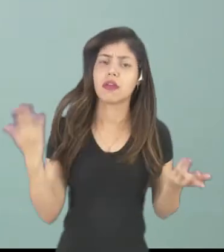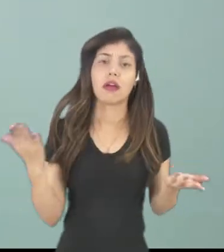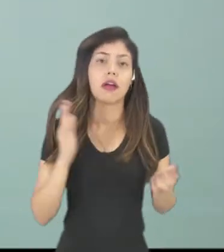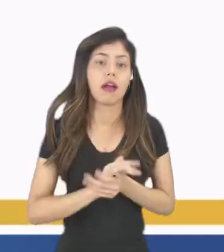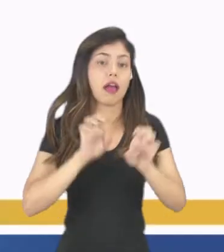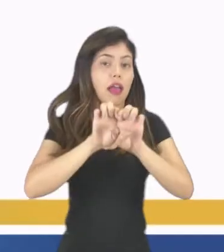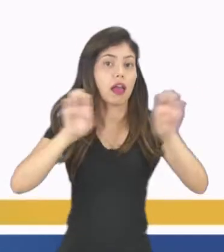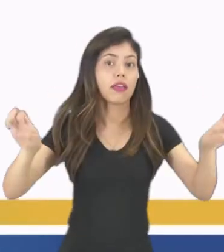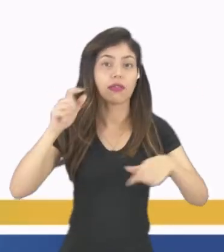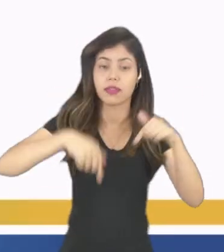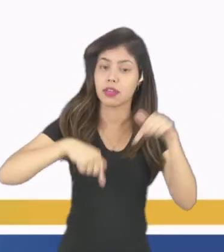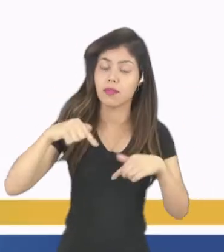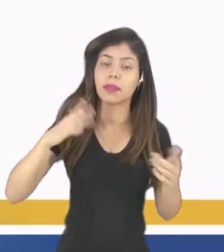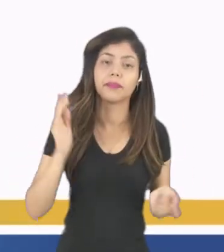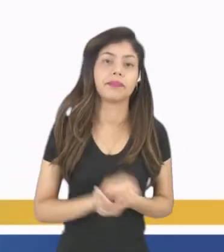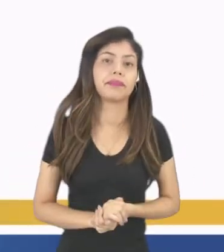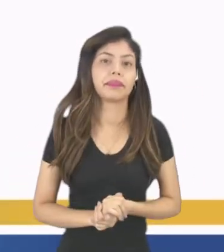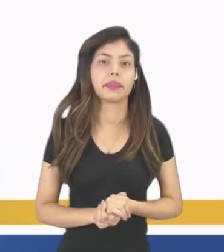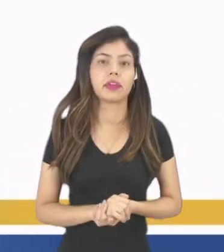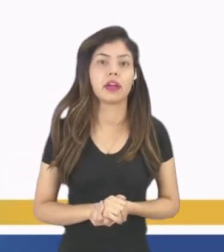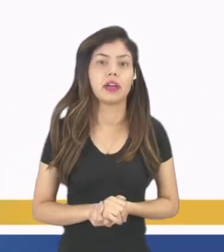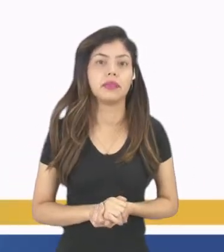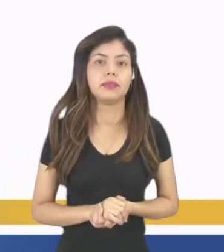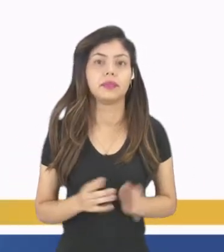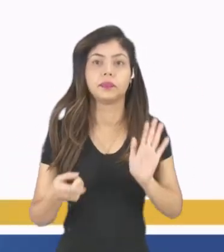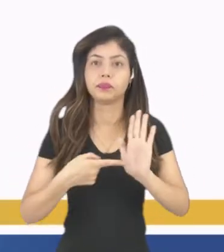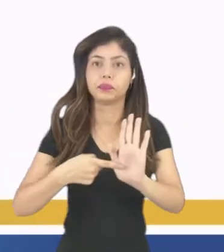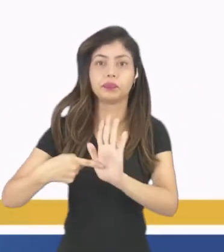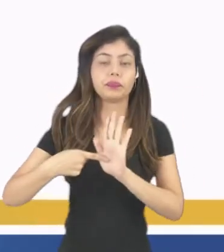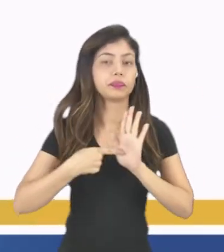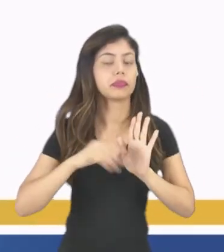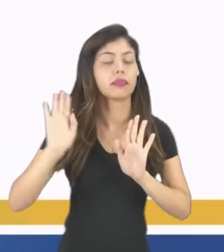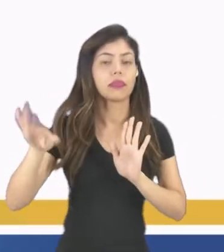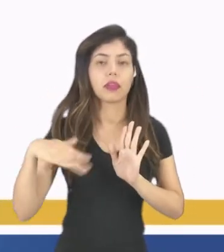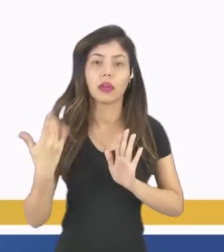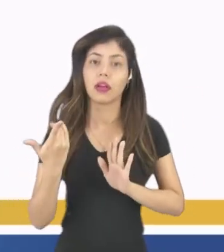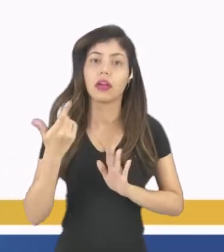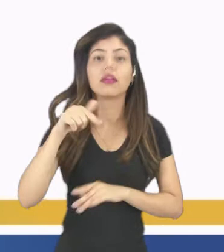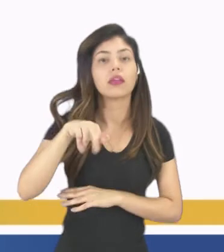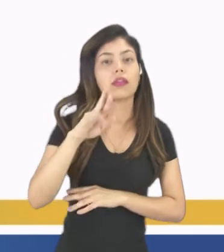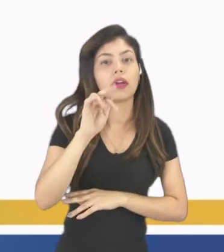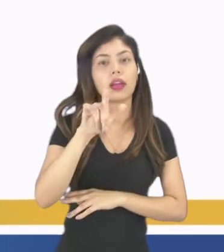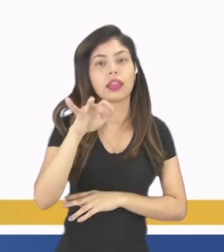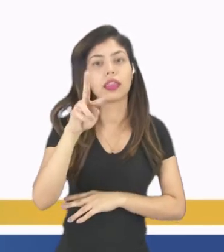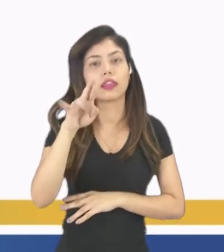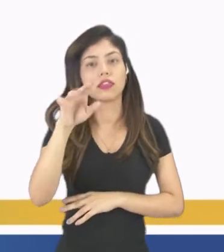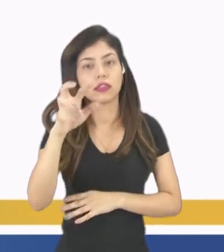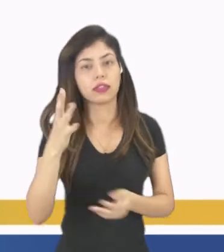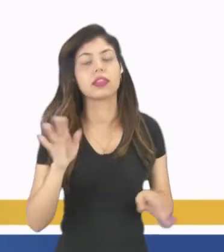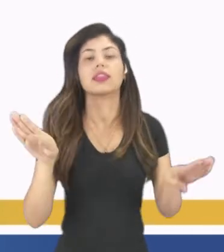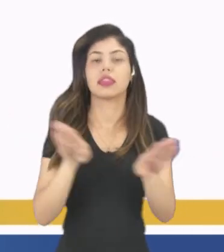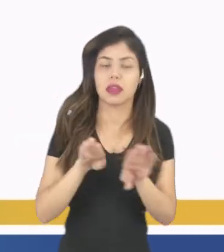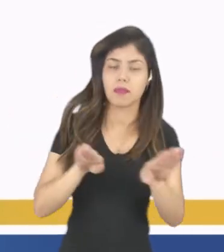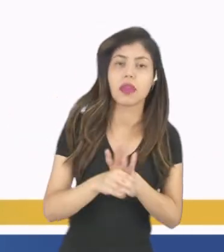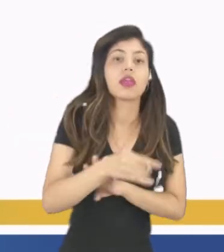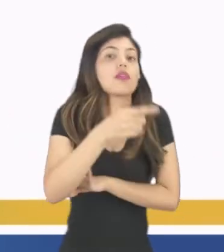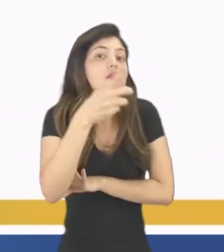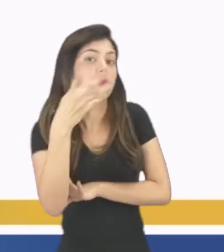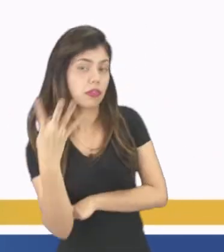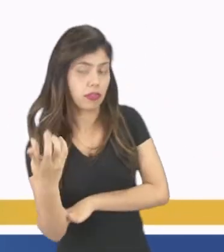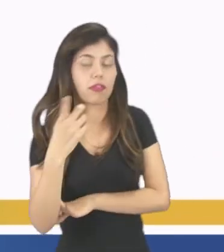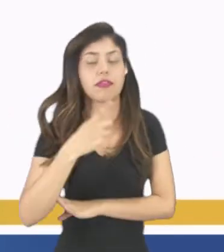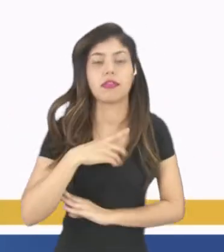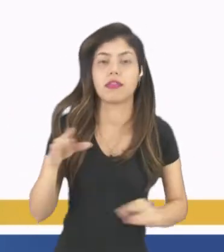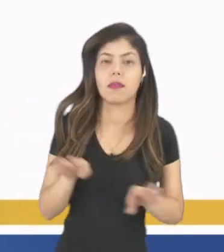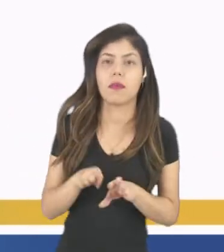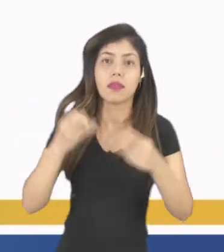equação química. Então, a equação química é a representação qualitativa e quantitativa de uma reação química.